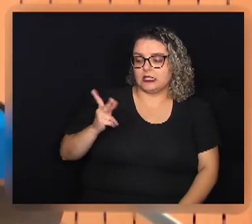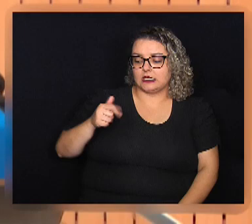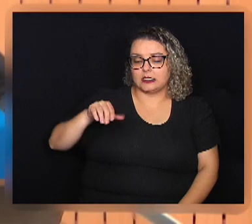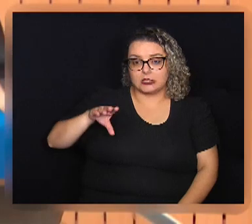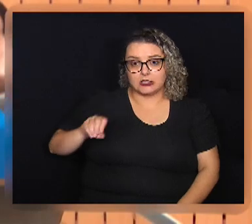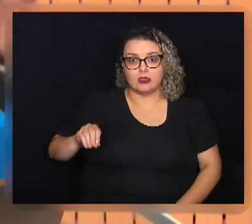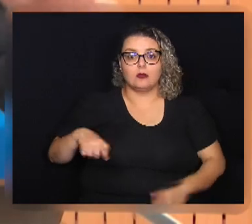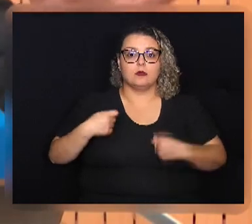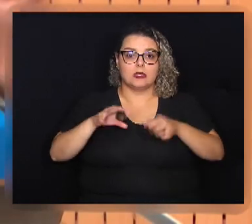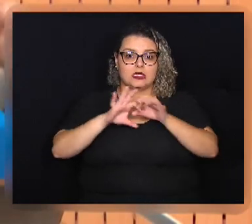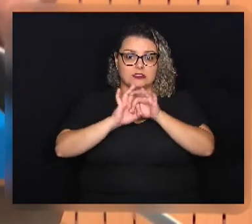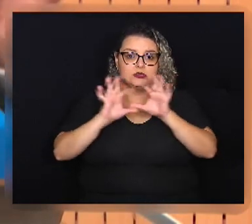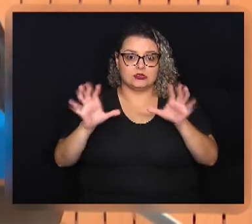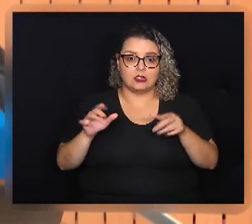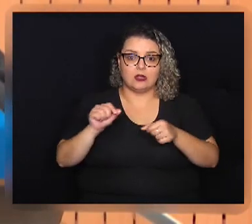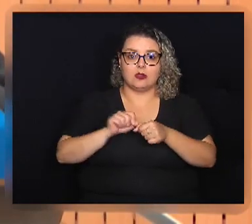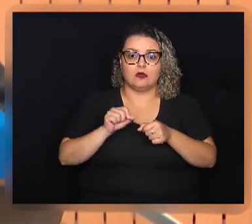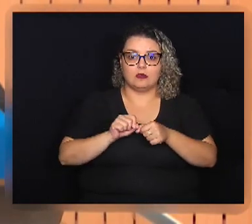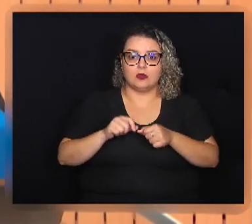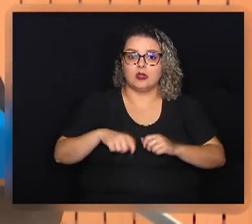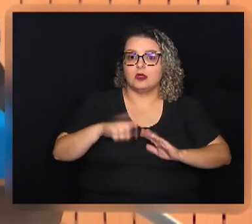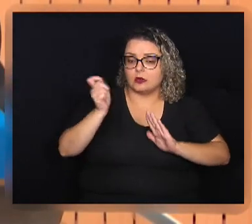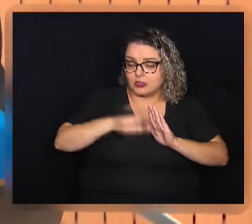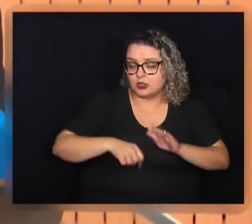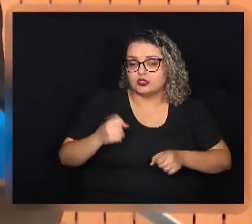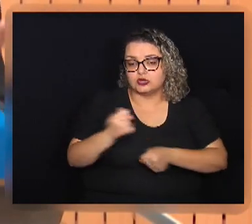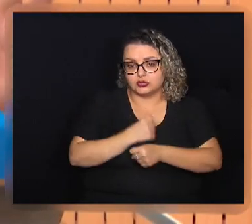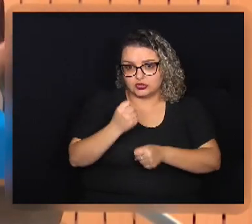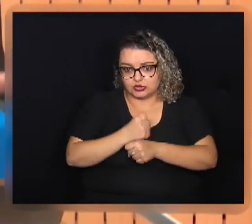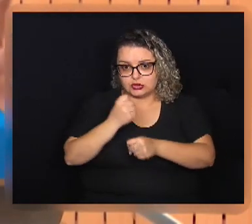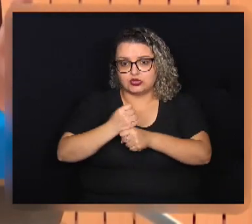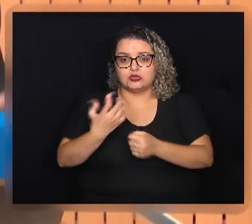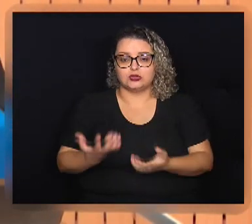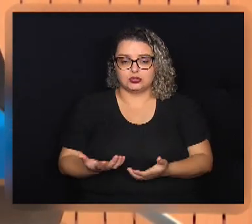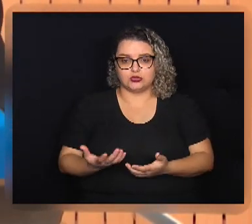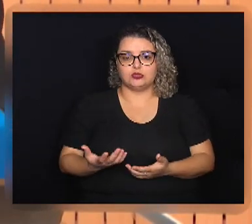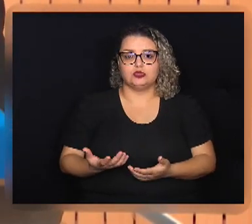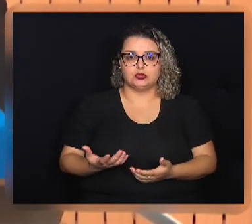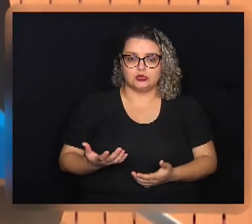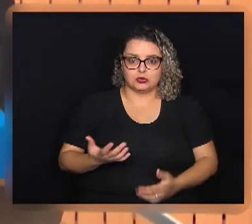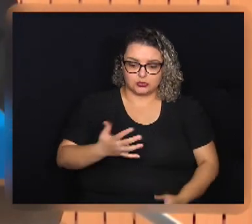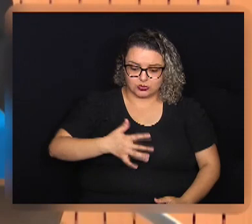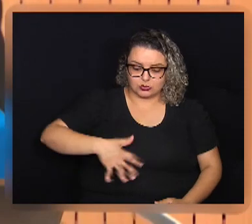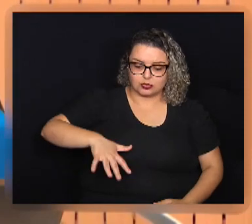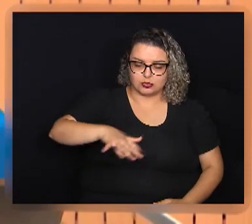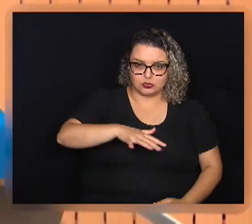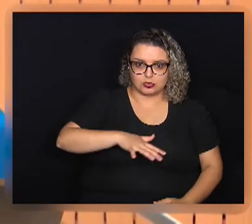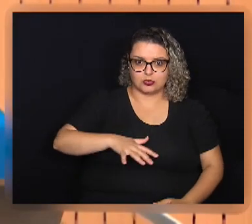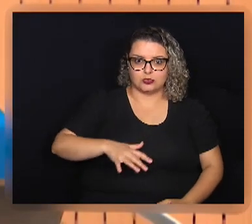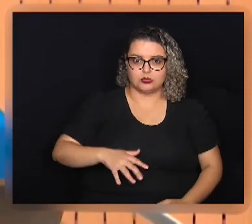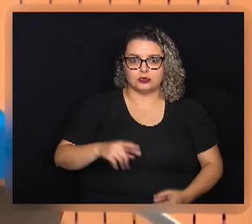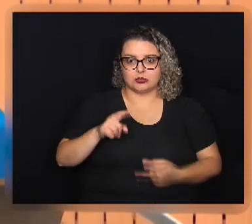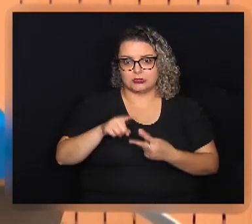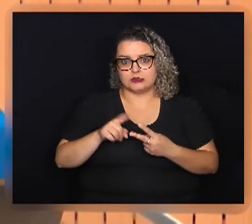autorização para fazer execução de obras no eixo desses dois